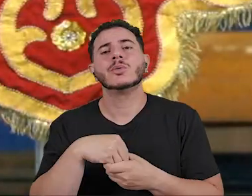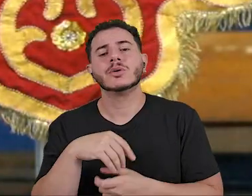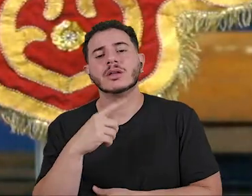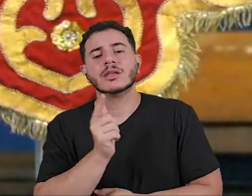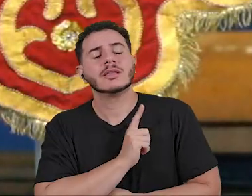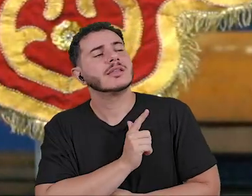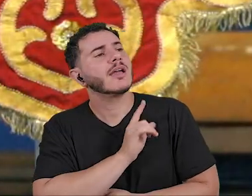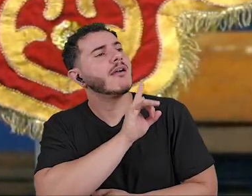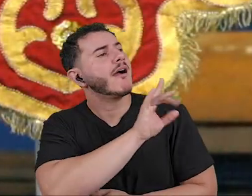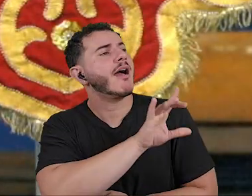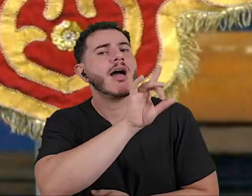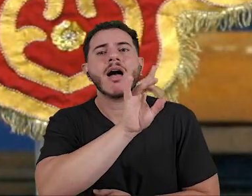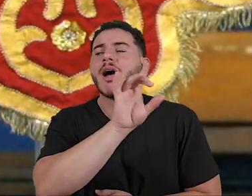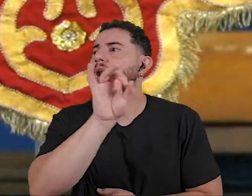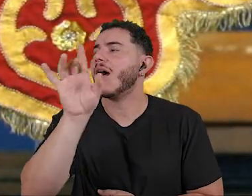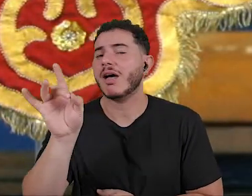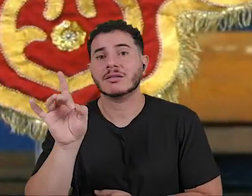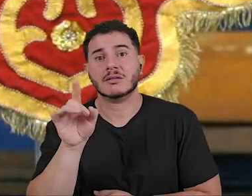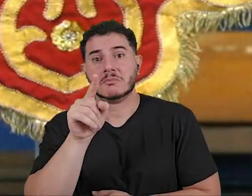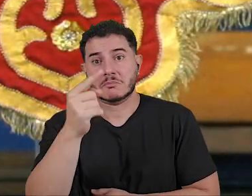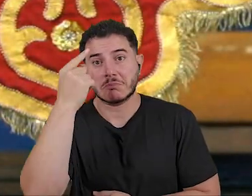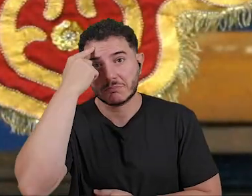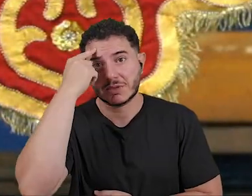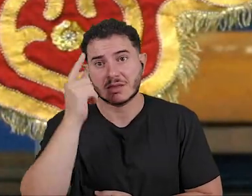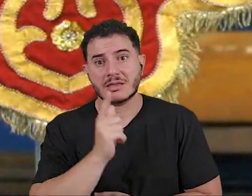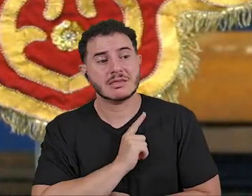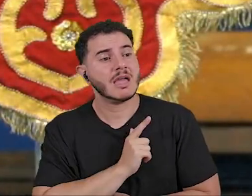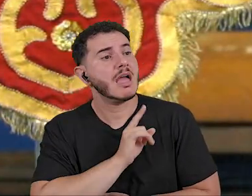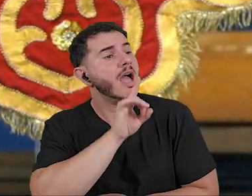relação é tão forte com a tradição